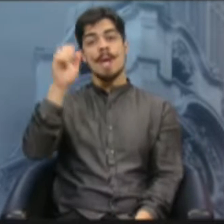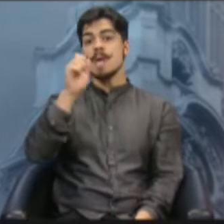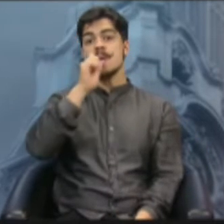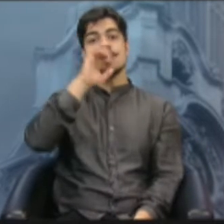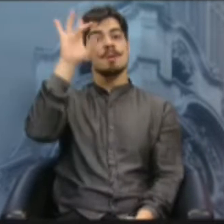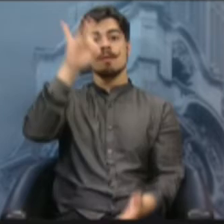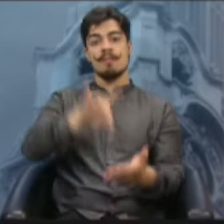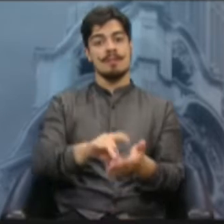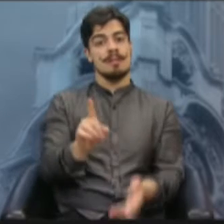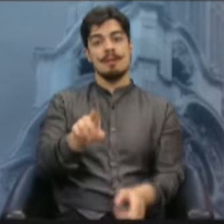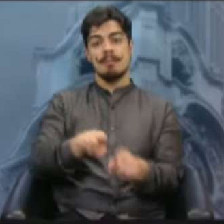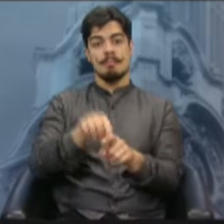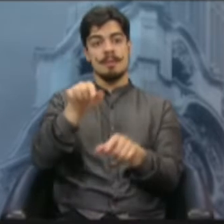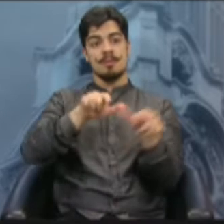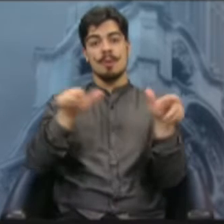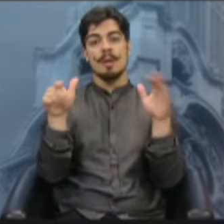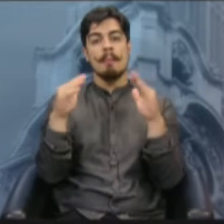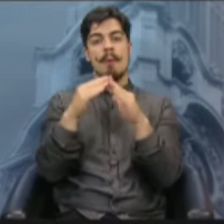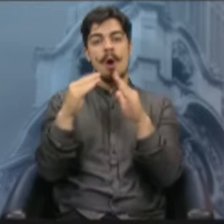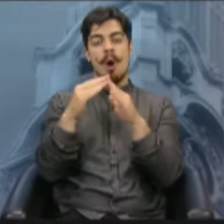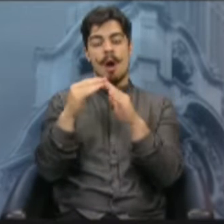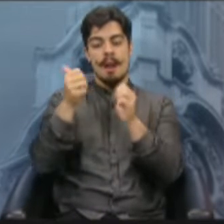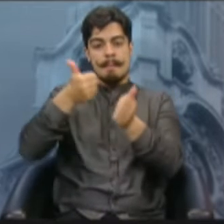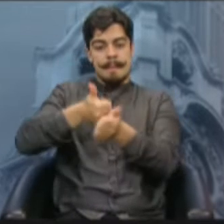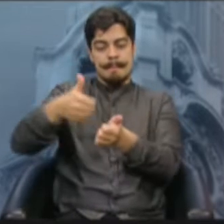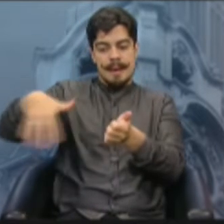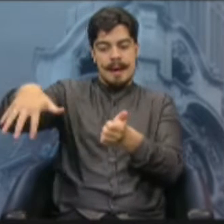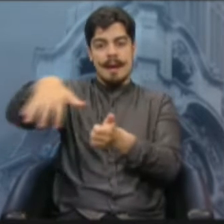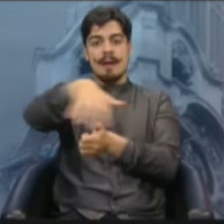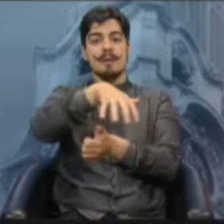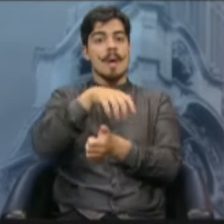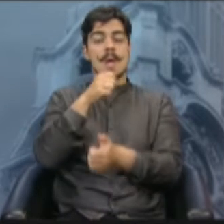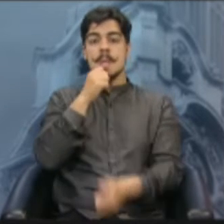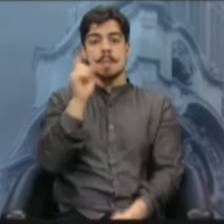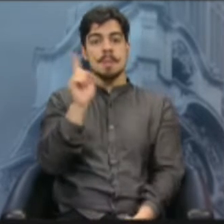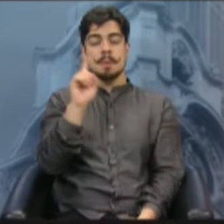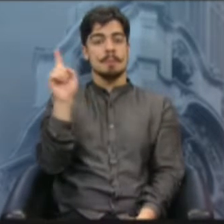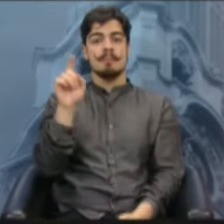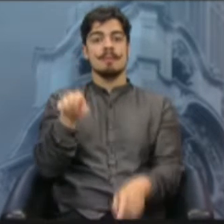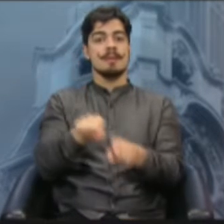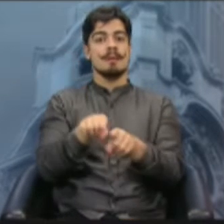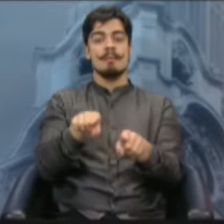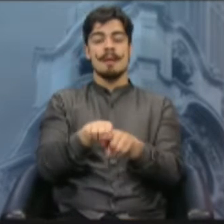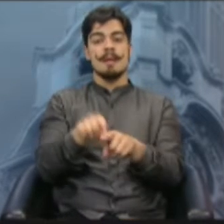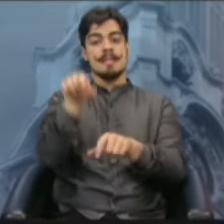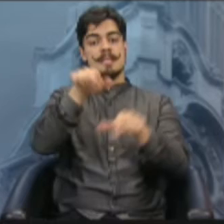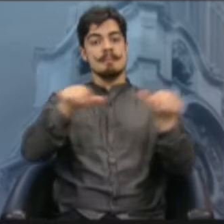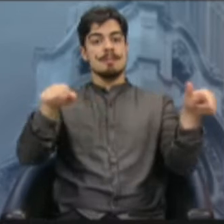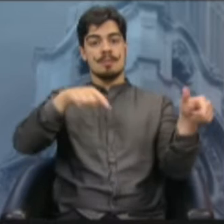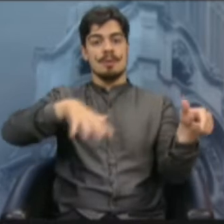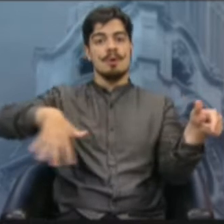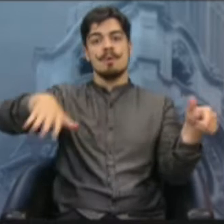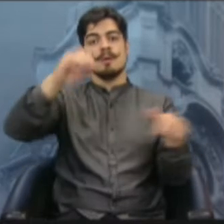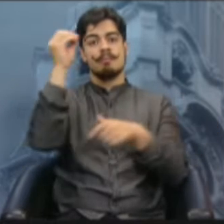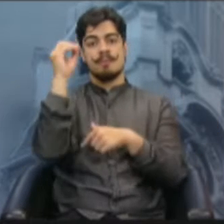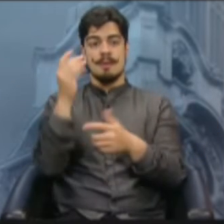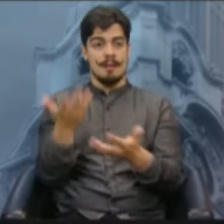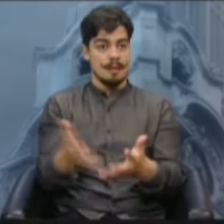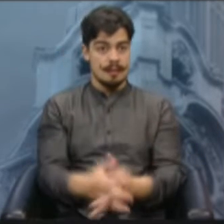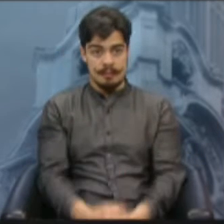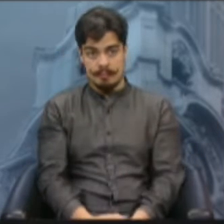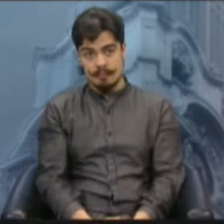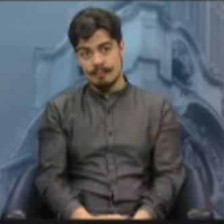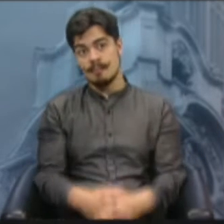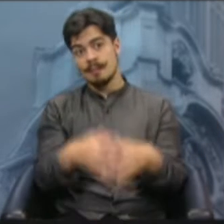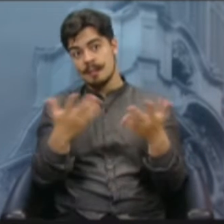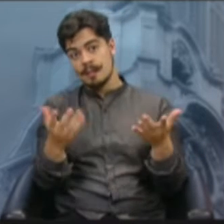dos moradores daquela região, onde se estabeleceu o novo estádio do Grêmio e dos demais cidadãos da nossa capital gaúcha.